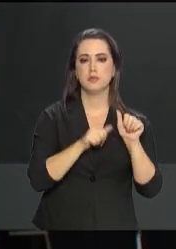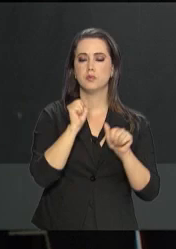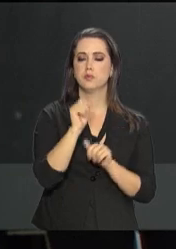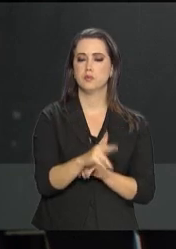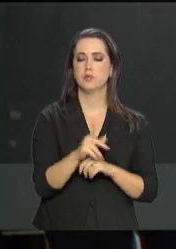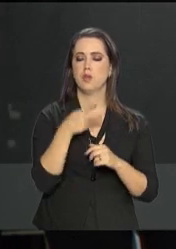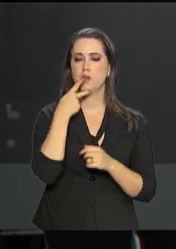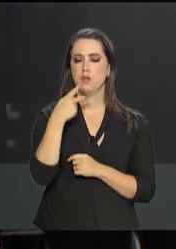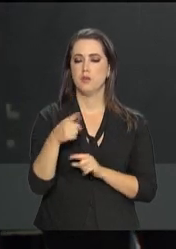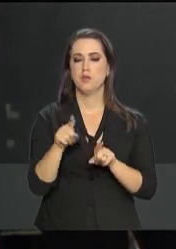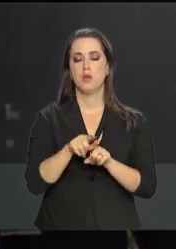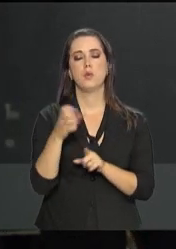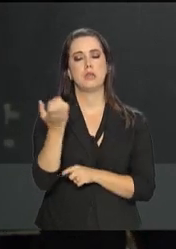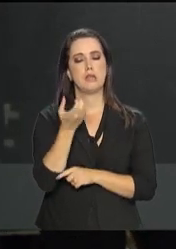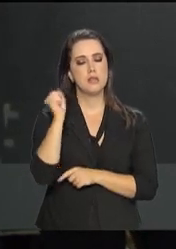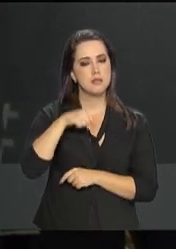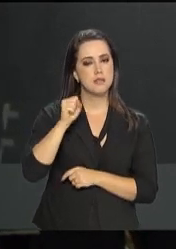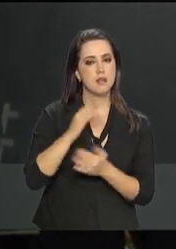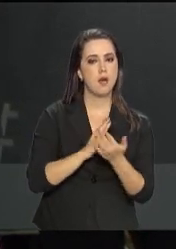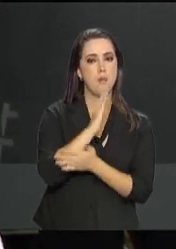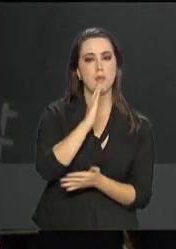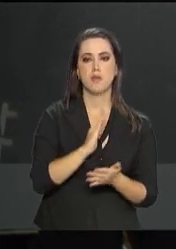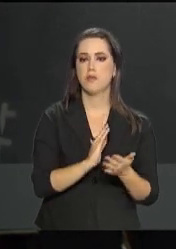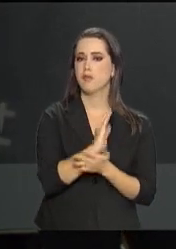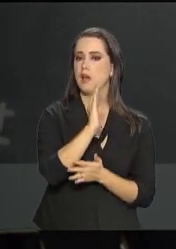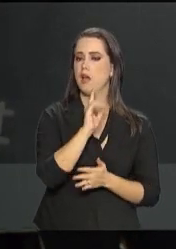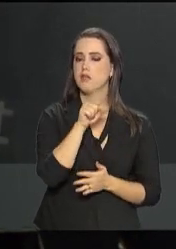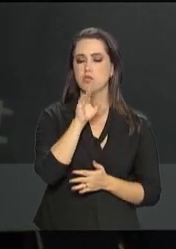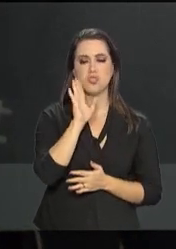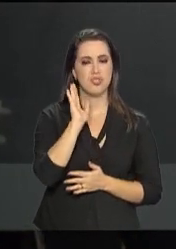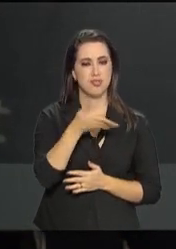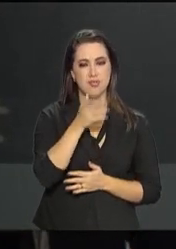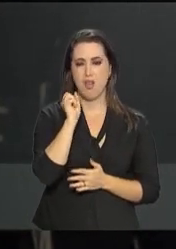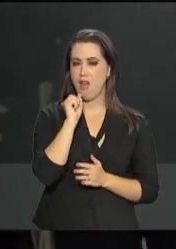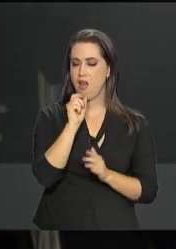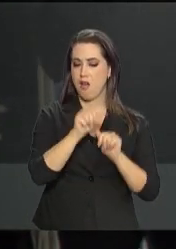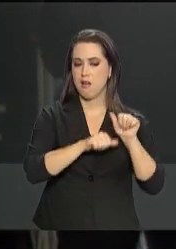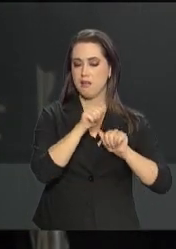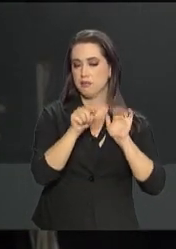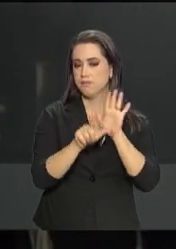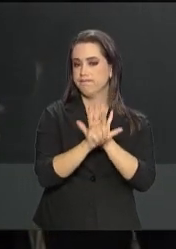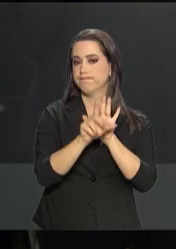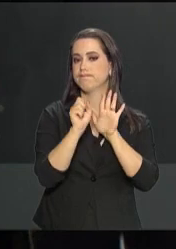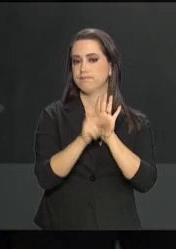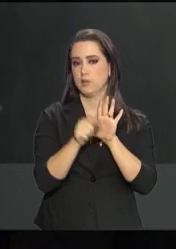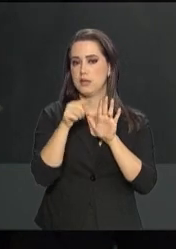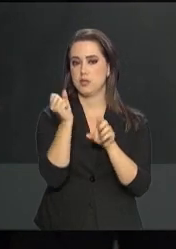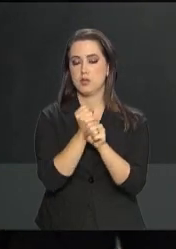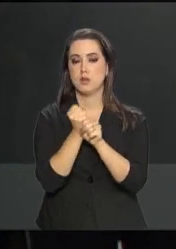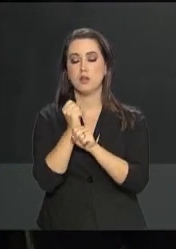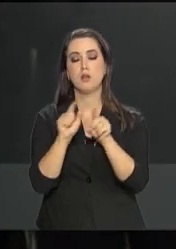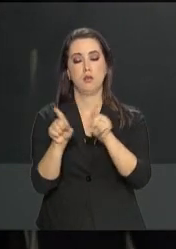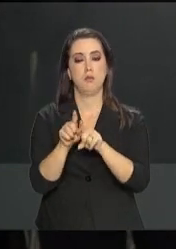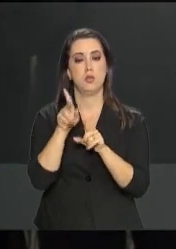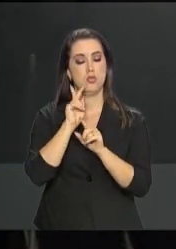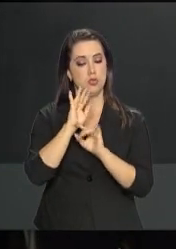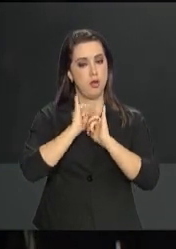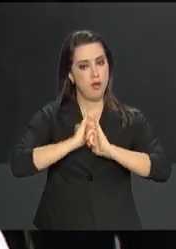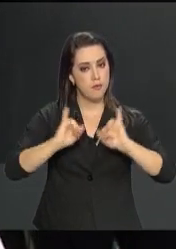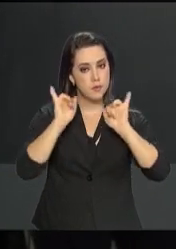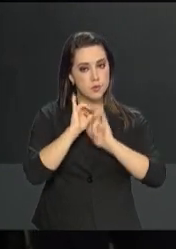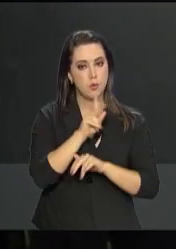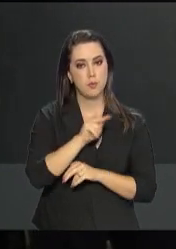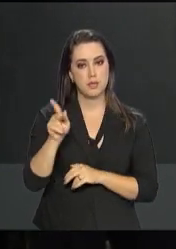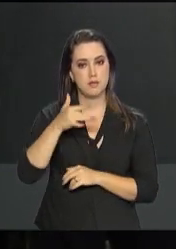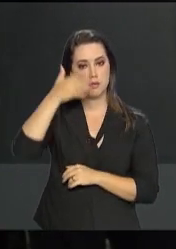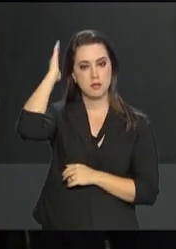que disse que pretende sim aprovar alguma parte da reforma da Previdência ainda este ano, assim como também já declarou o presidente